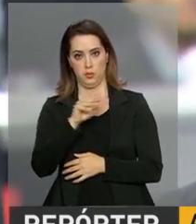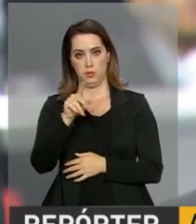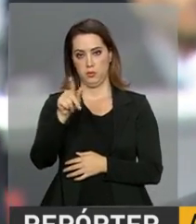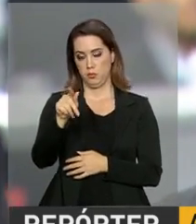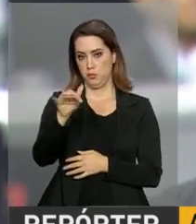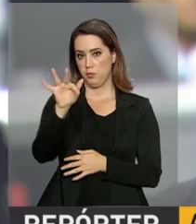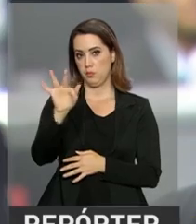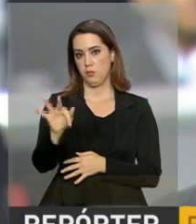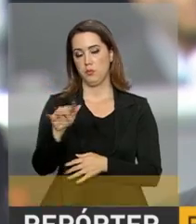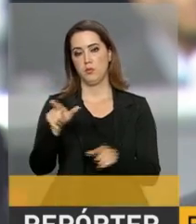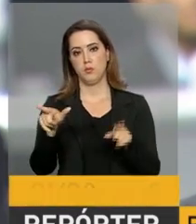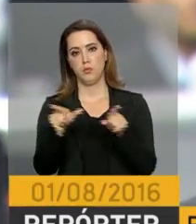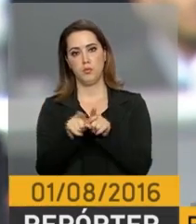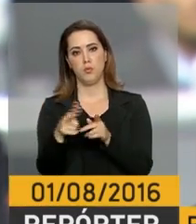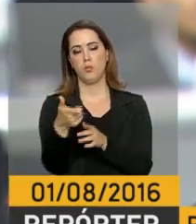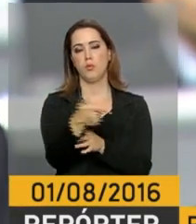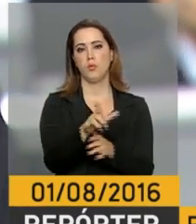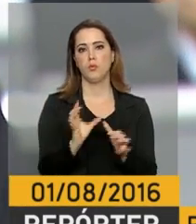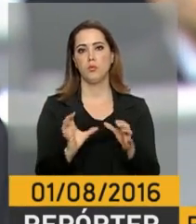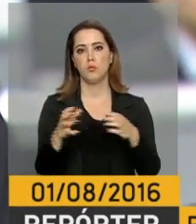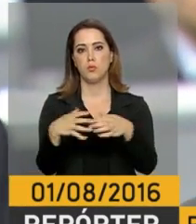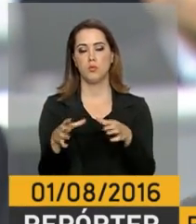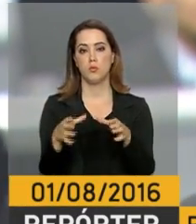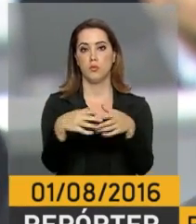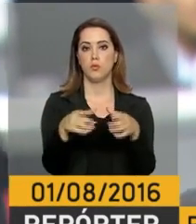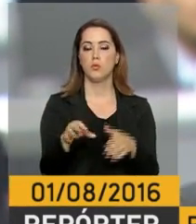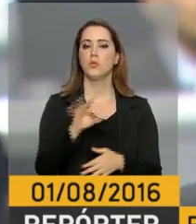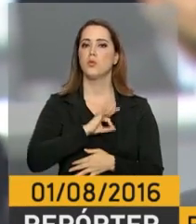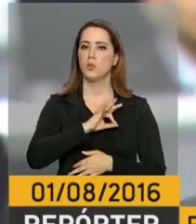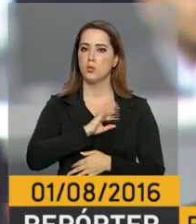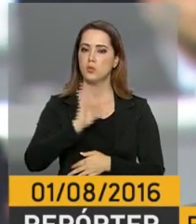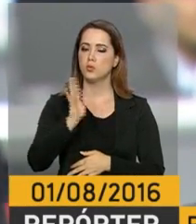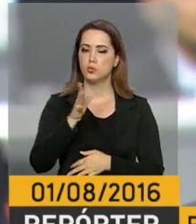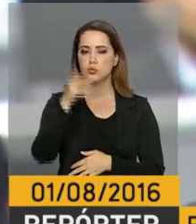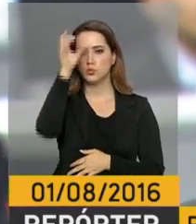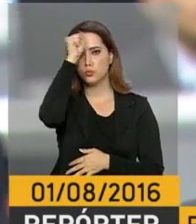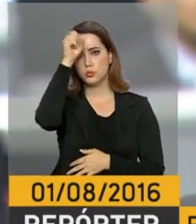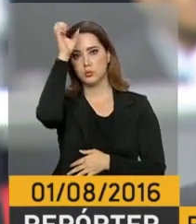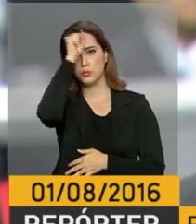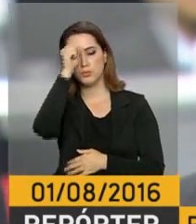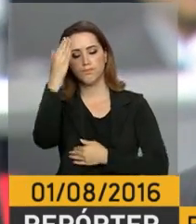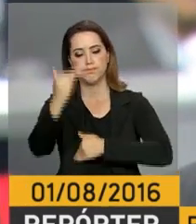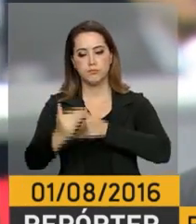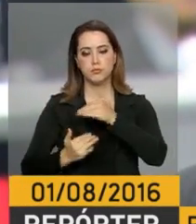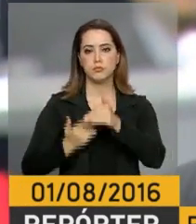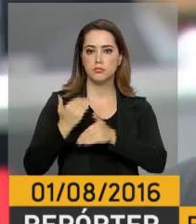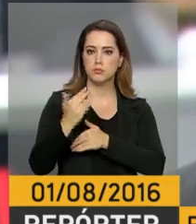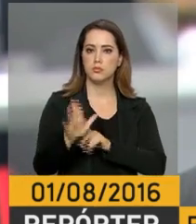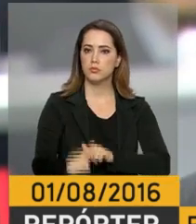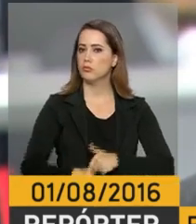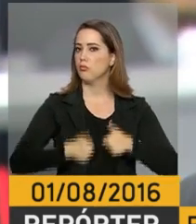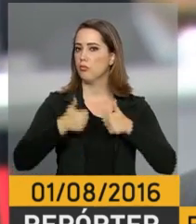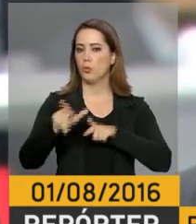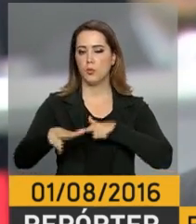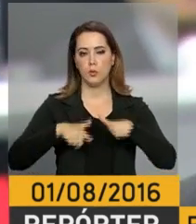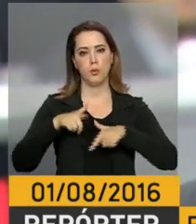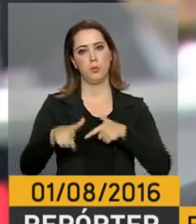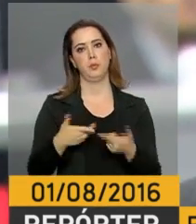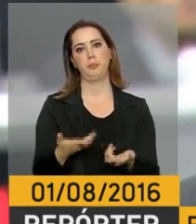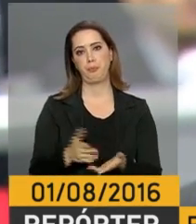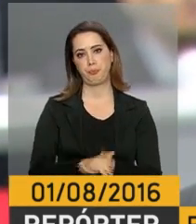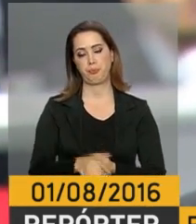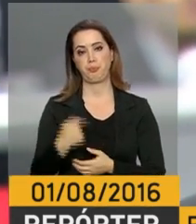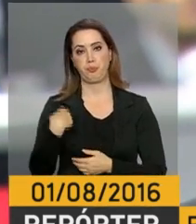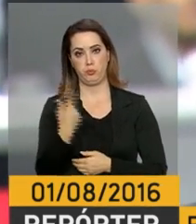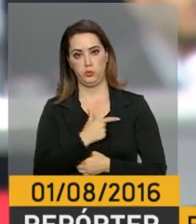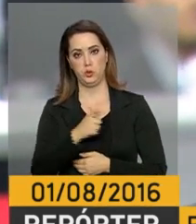as polícias, órgãos de segurança do mundo foram aprendendo, foram se aperfeiçoando. Nós temos hoje